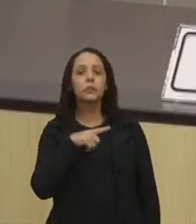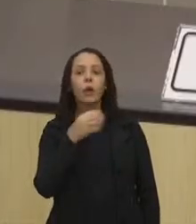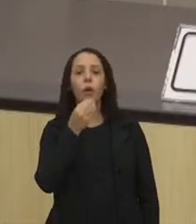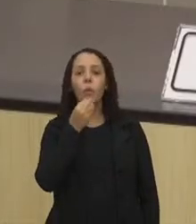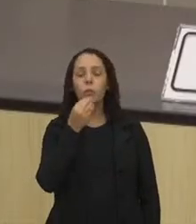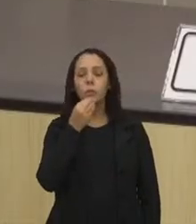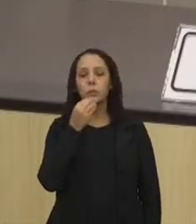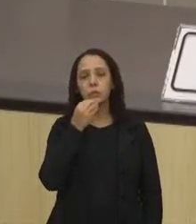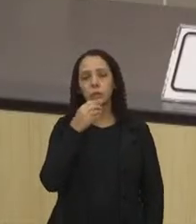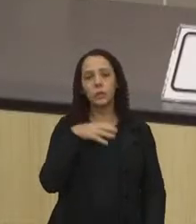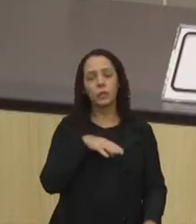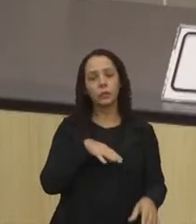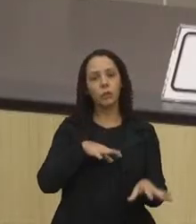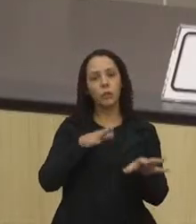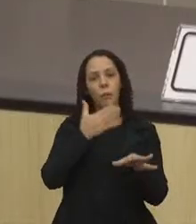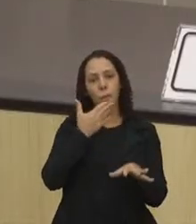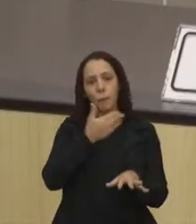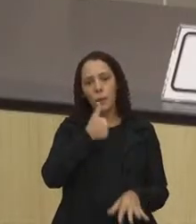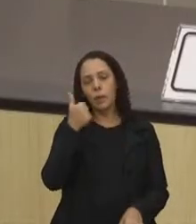oportunidades, trabalhar isso,